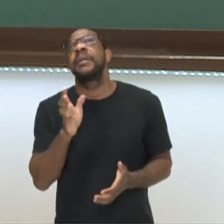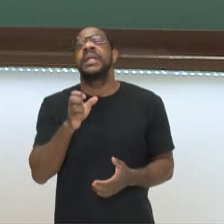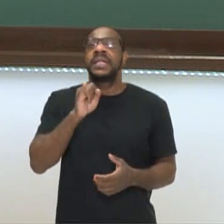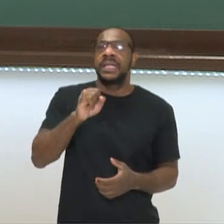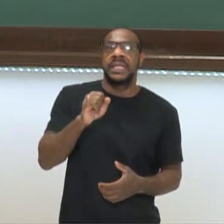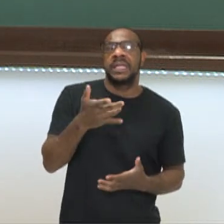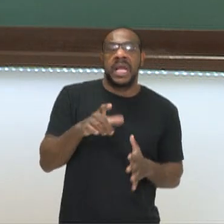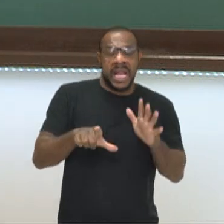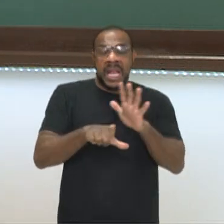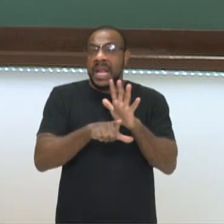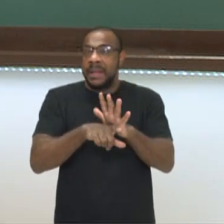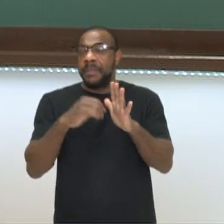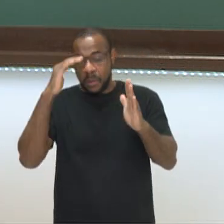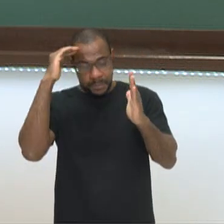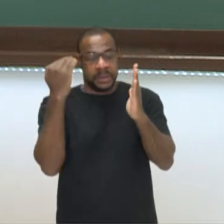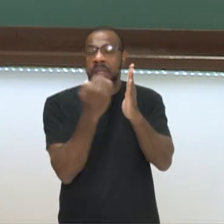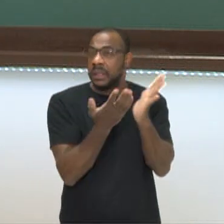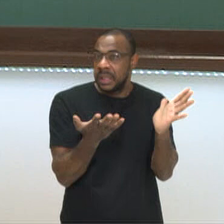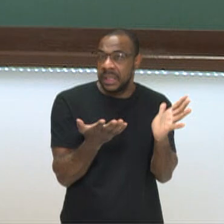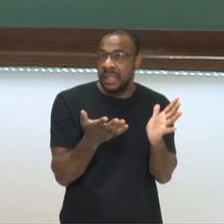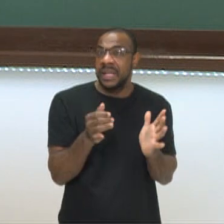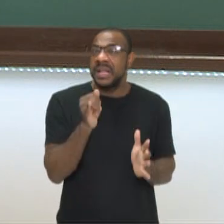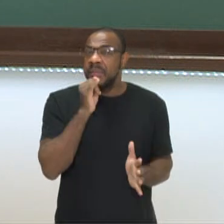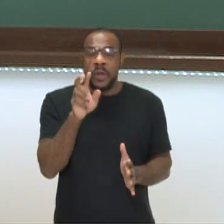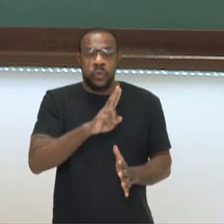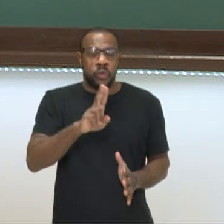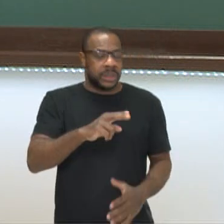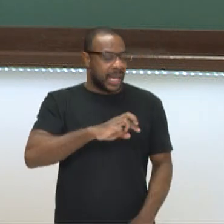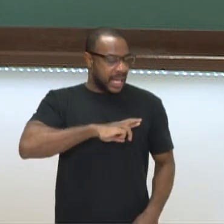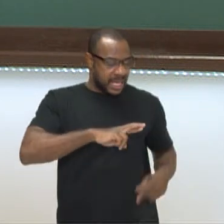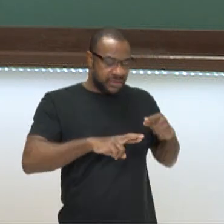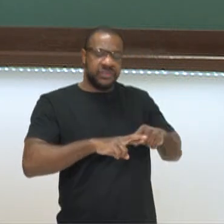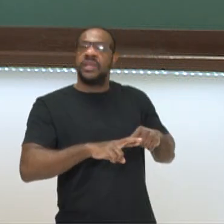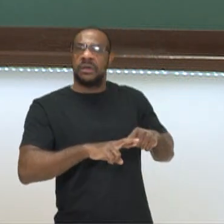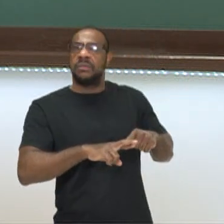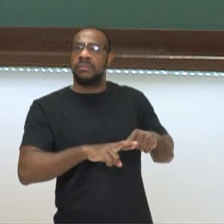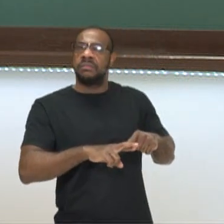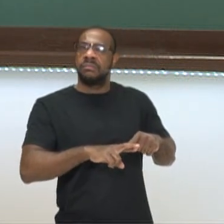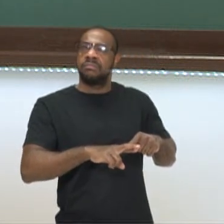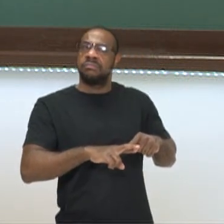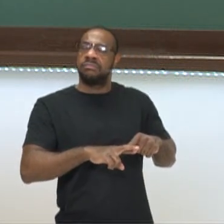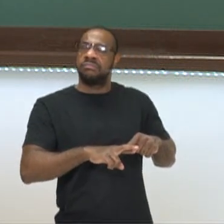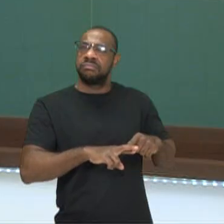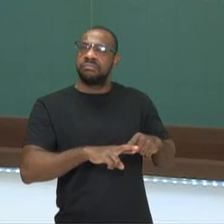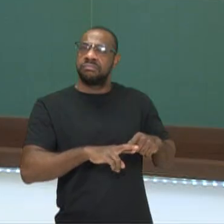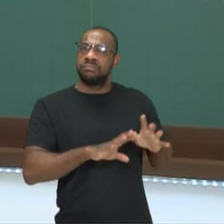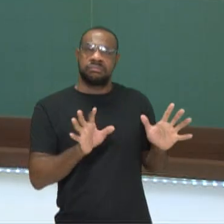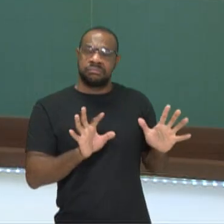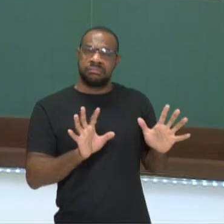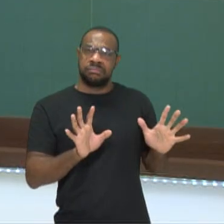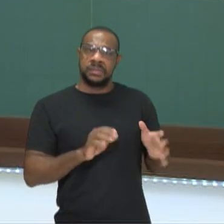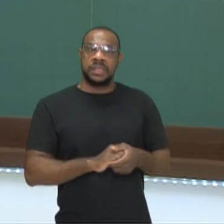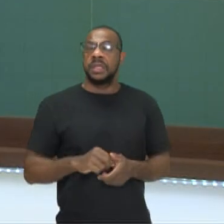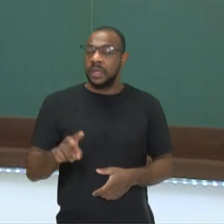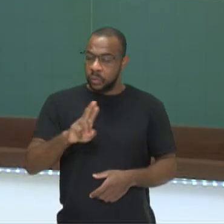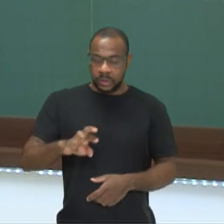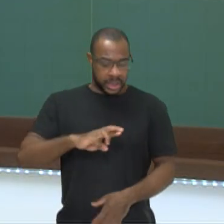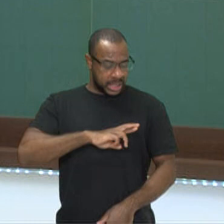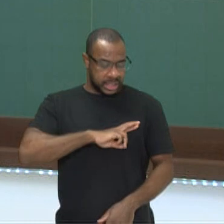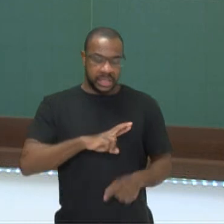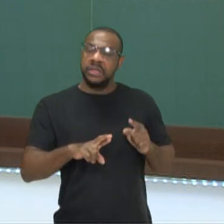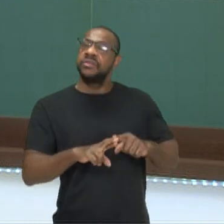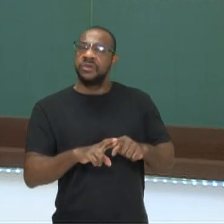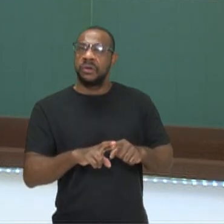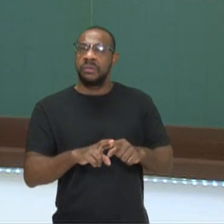não use sua religião como desculpa para agredir e desrespeitar o outro. Começamos bem aqui nossa aula